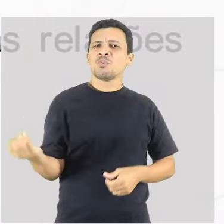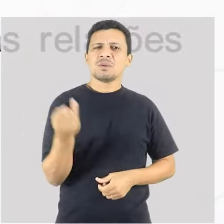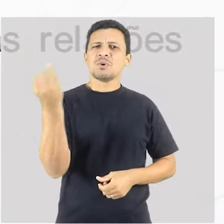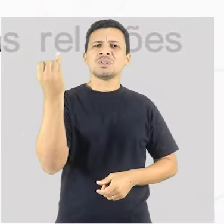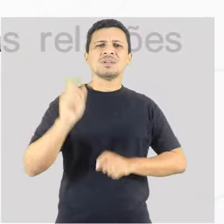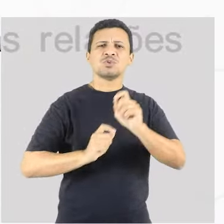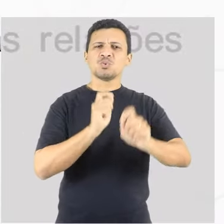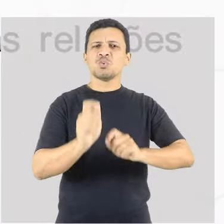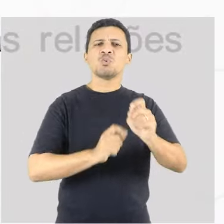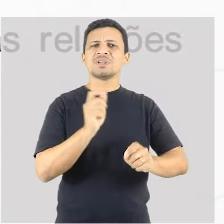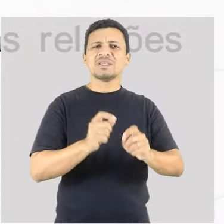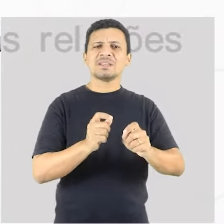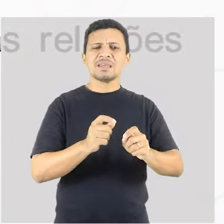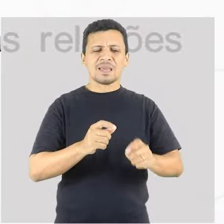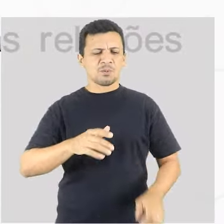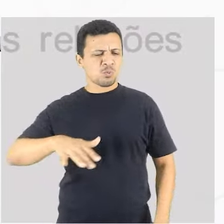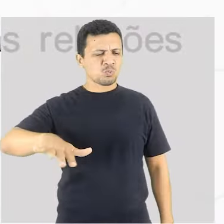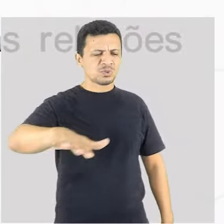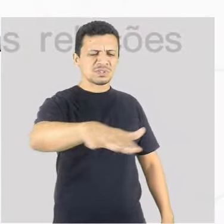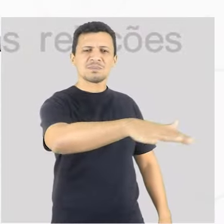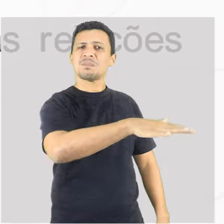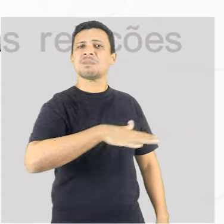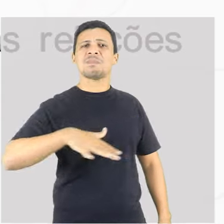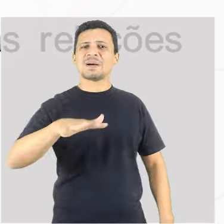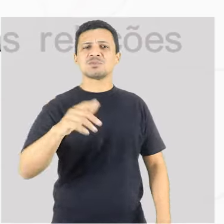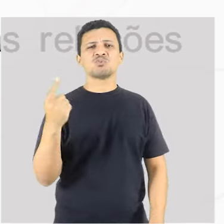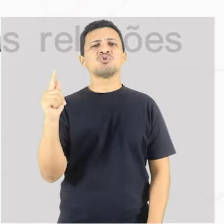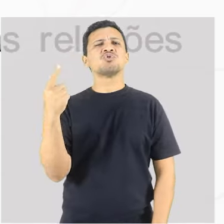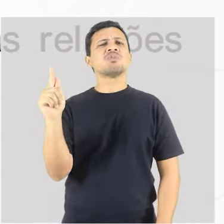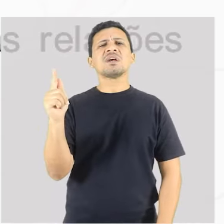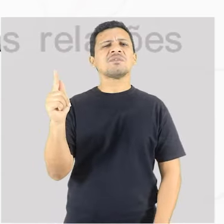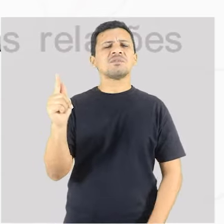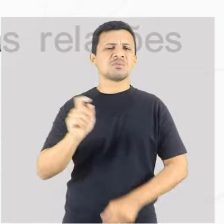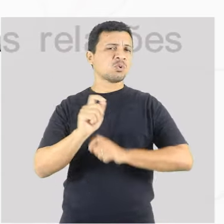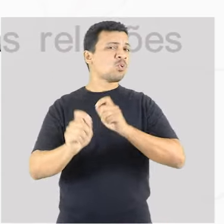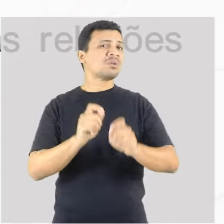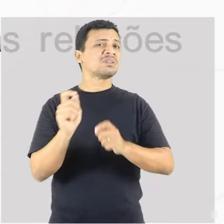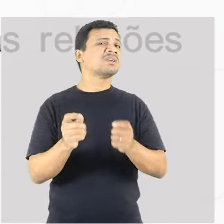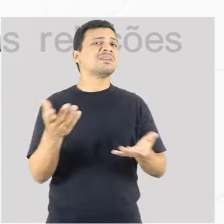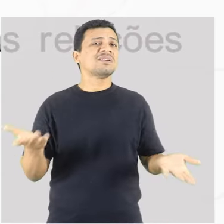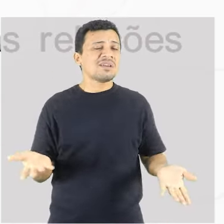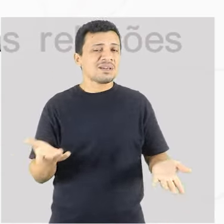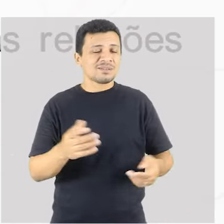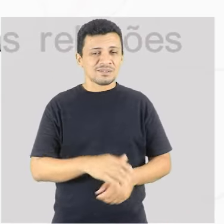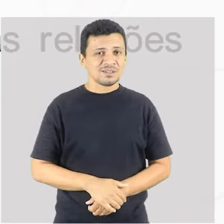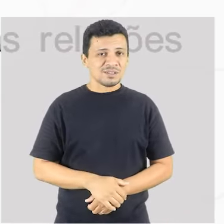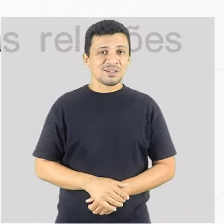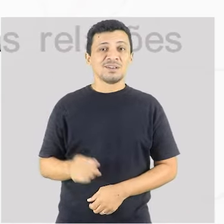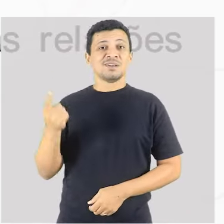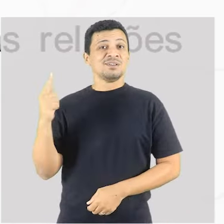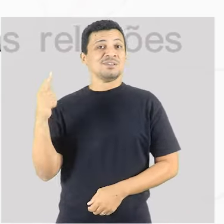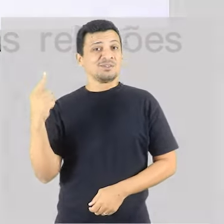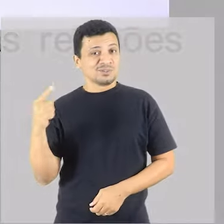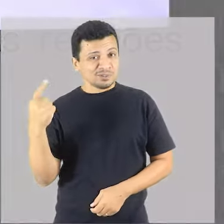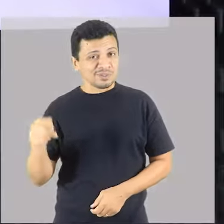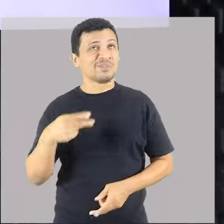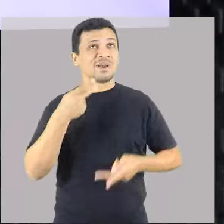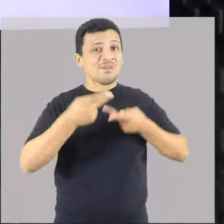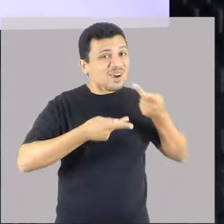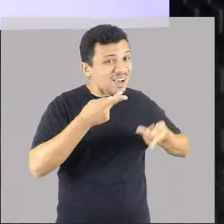sobre o que é o espaço geográfico Marcos o que que é esse famoso espaço geográfico que a Geografia tanto